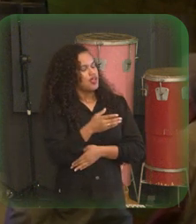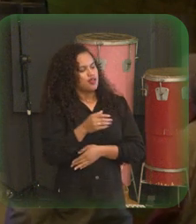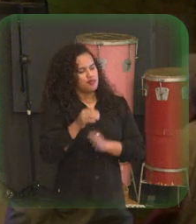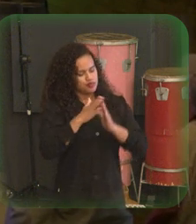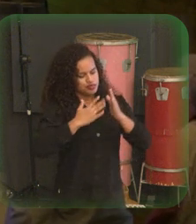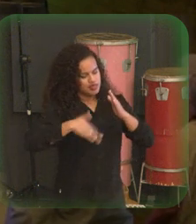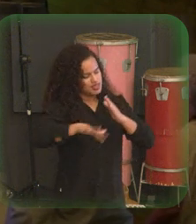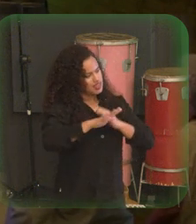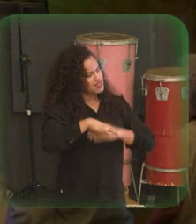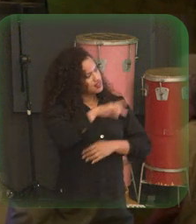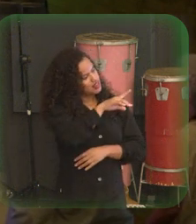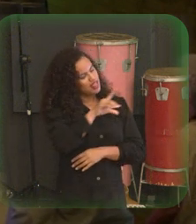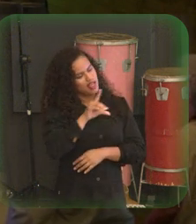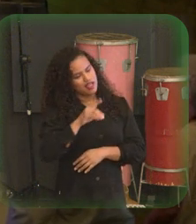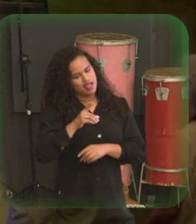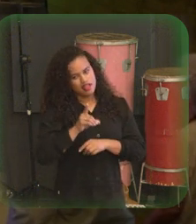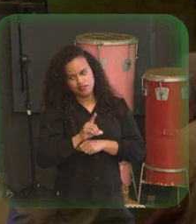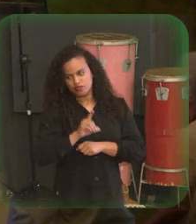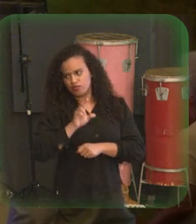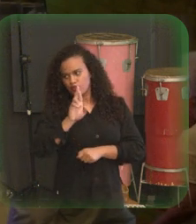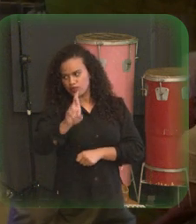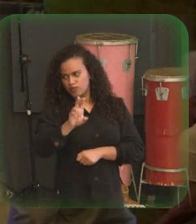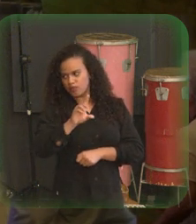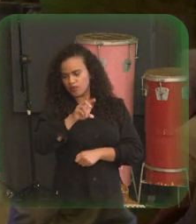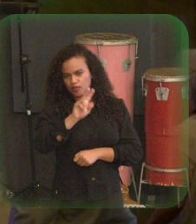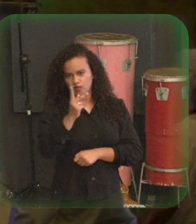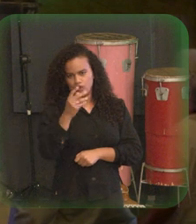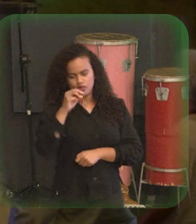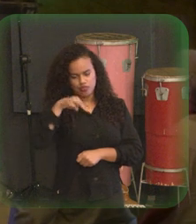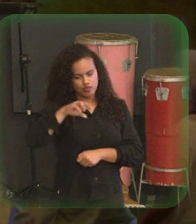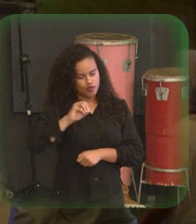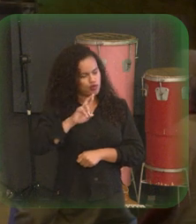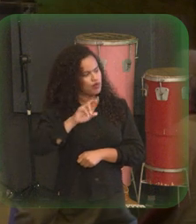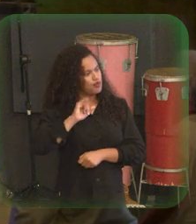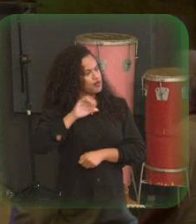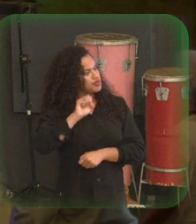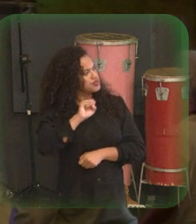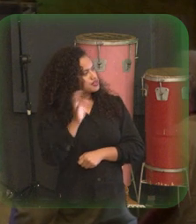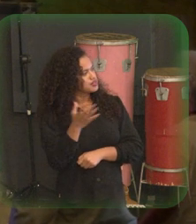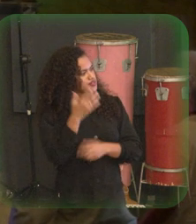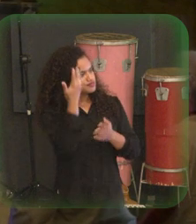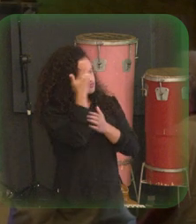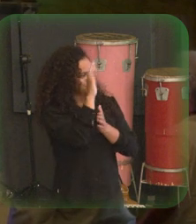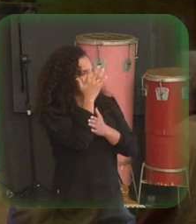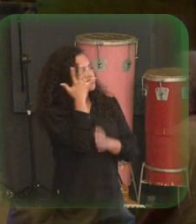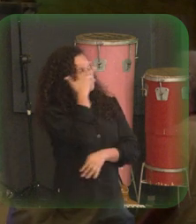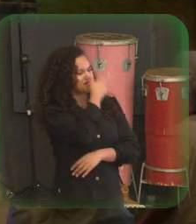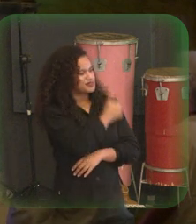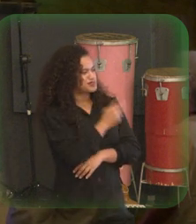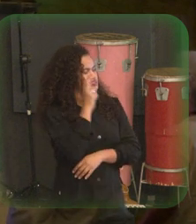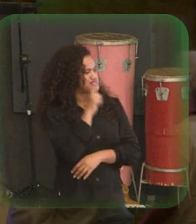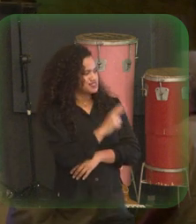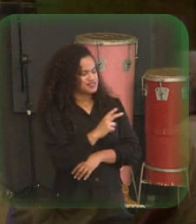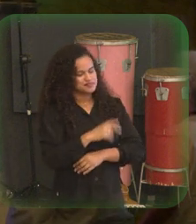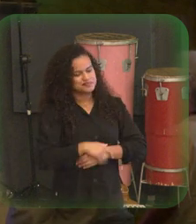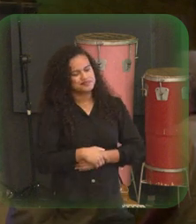Que bonito dizer isso. Obrigado.